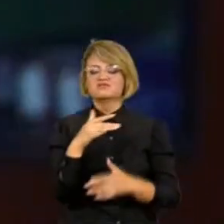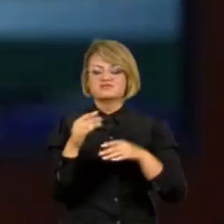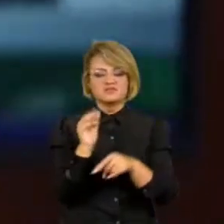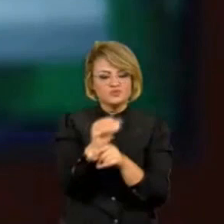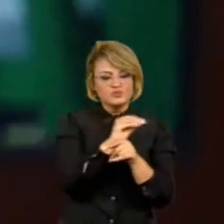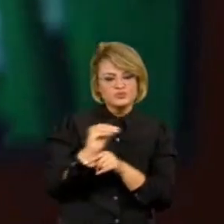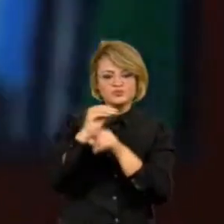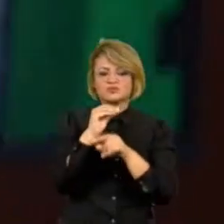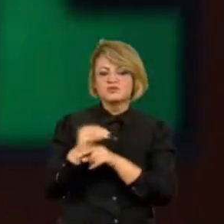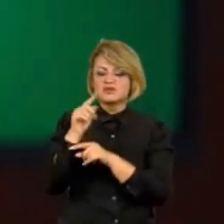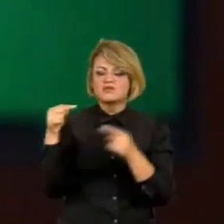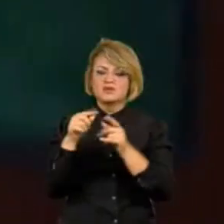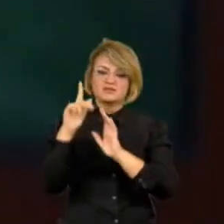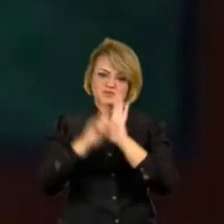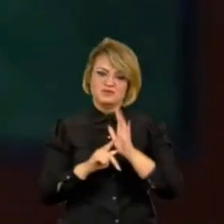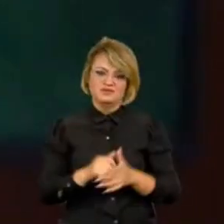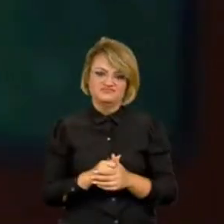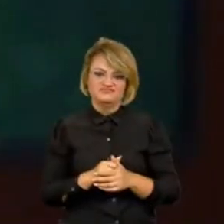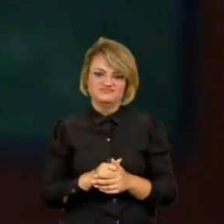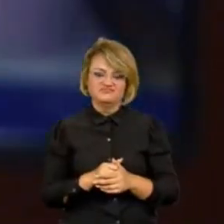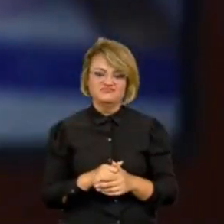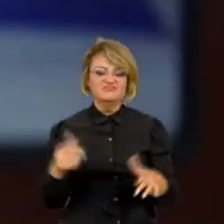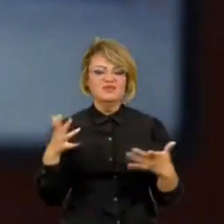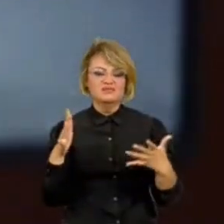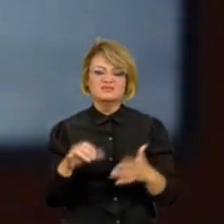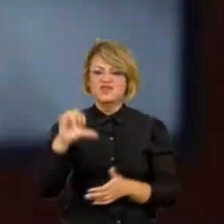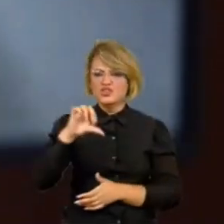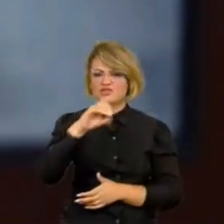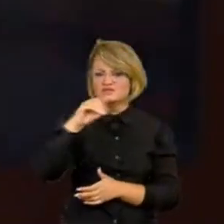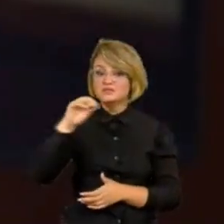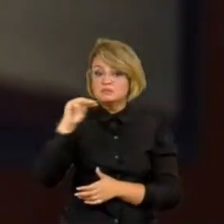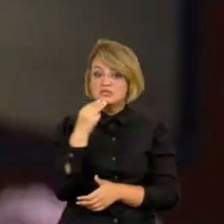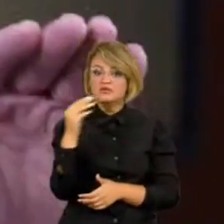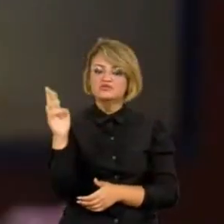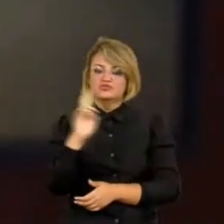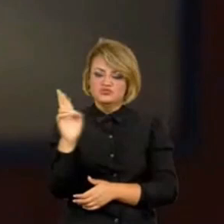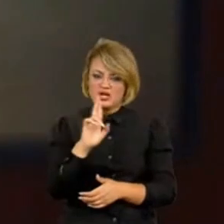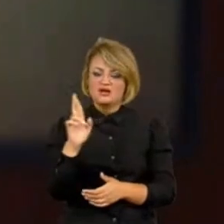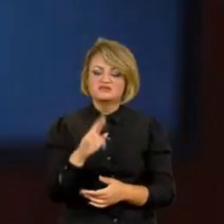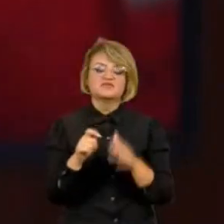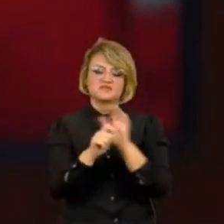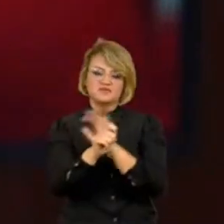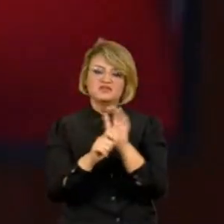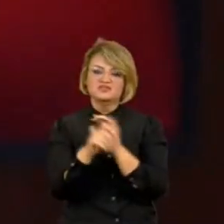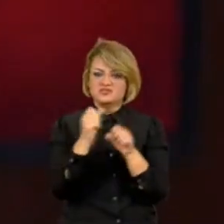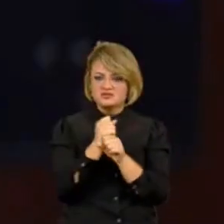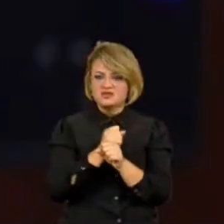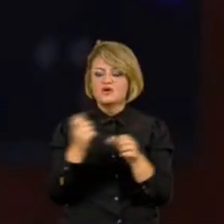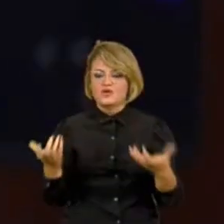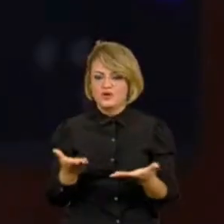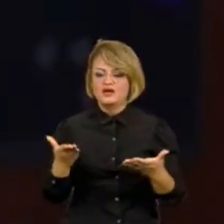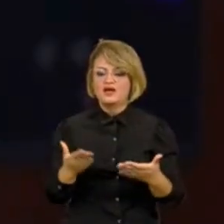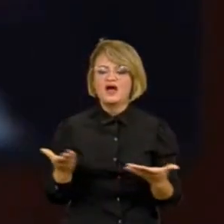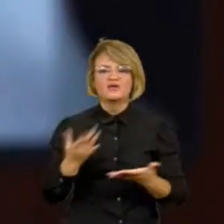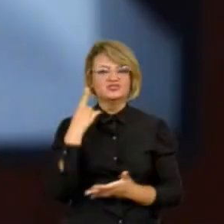São quase 900 milhões de reais que serão investidos esse ano. Agora, dia 10, nós já vamos passar para o novo repasse já para os